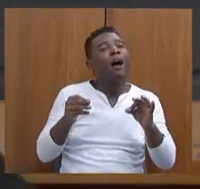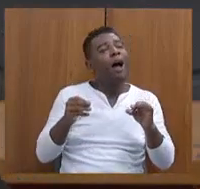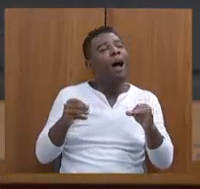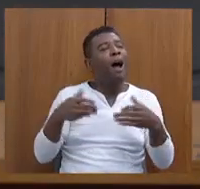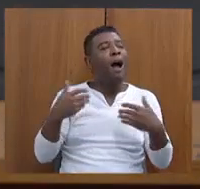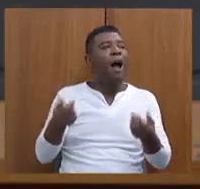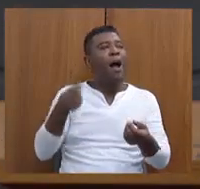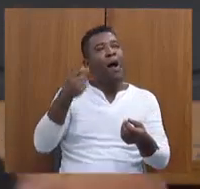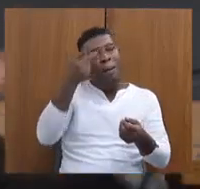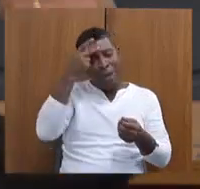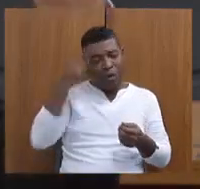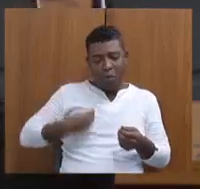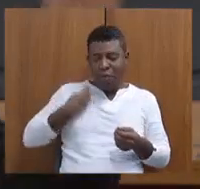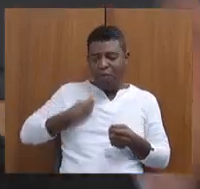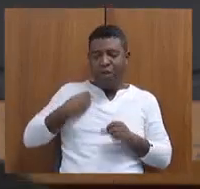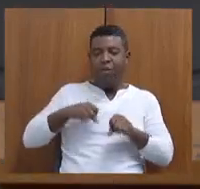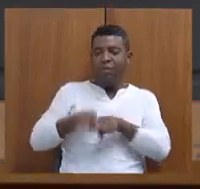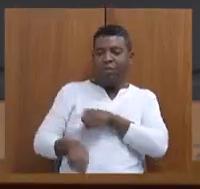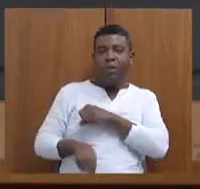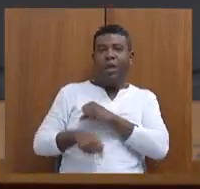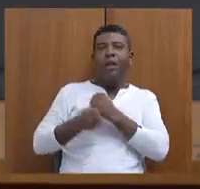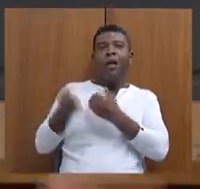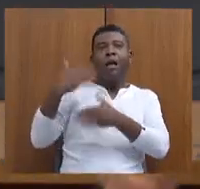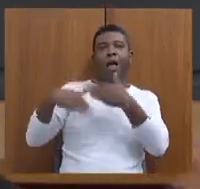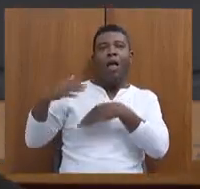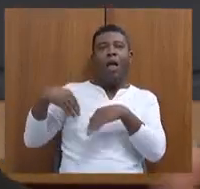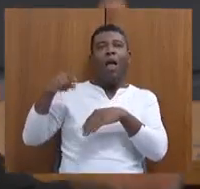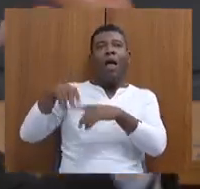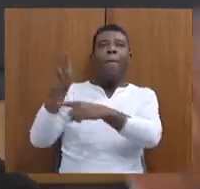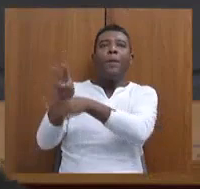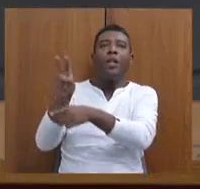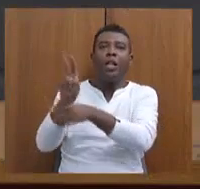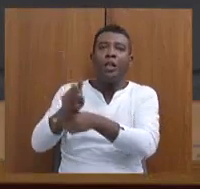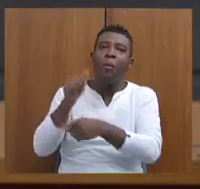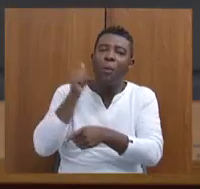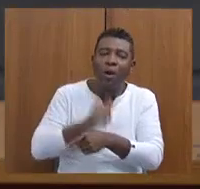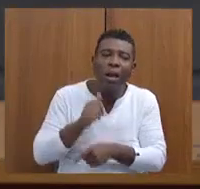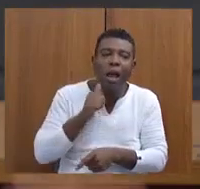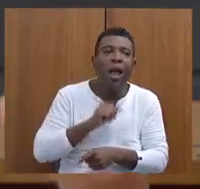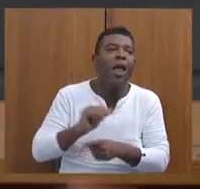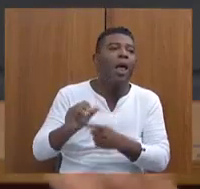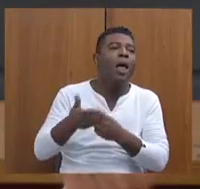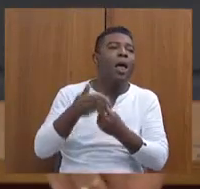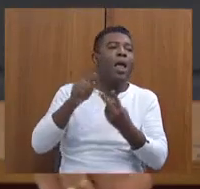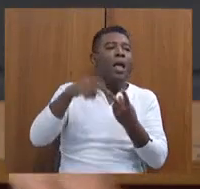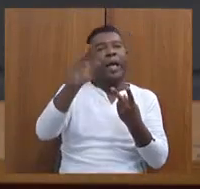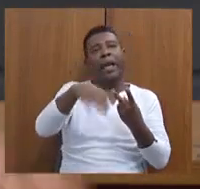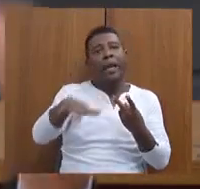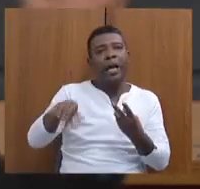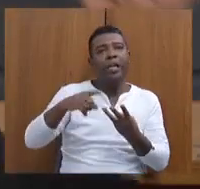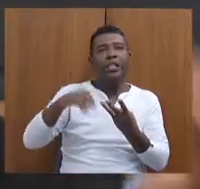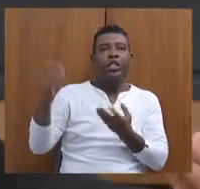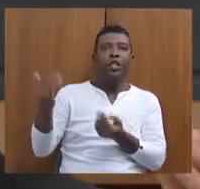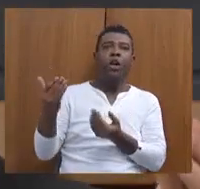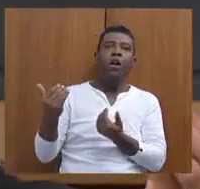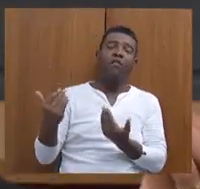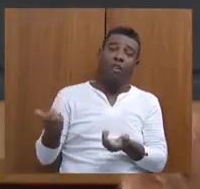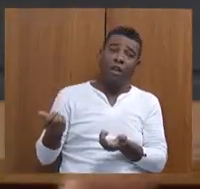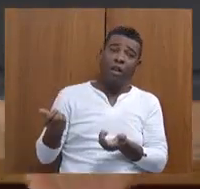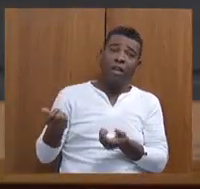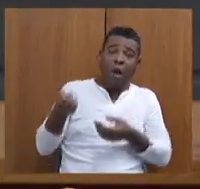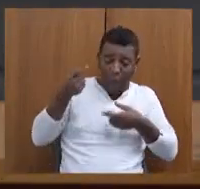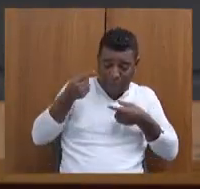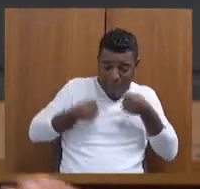interfiram né na proteção da mulher da criança do jovem que a política pública chega na Ponta